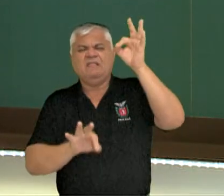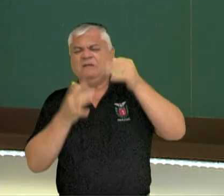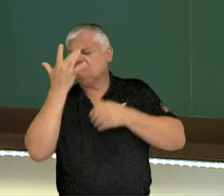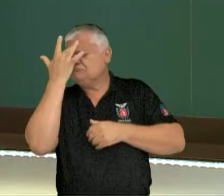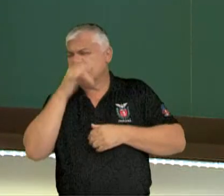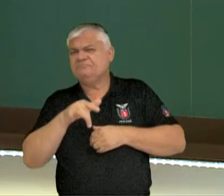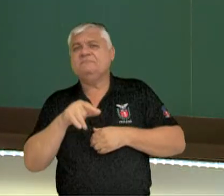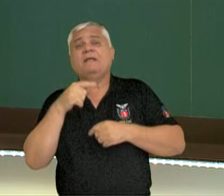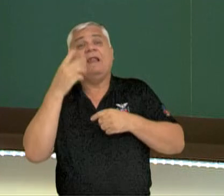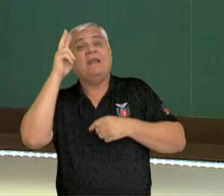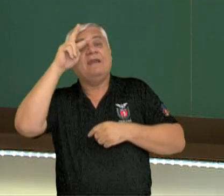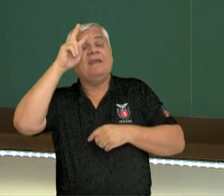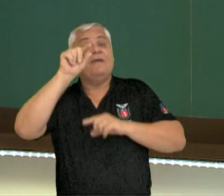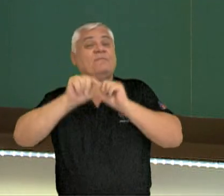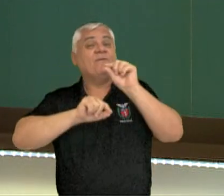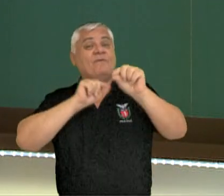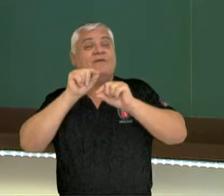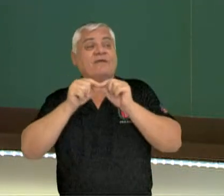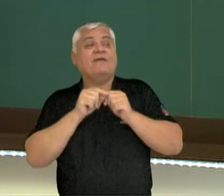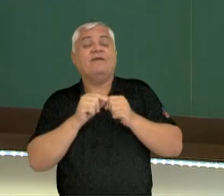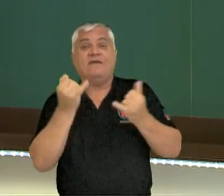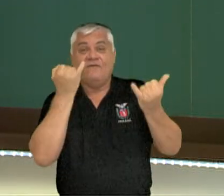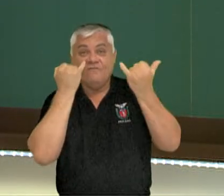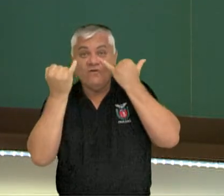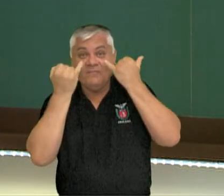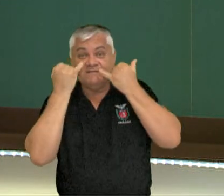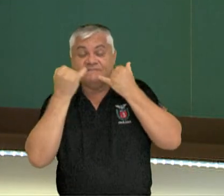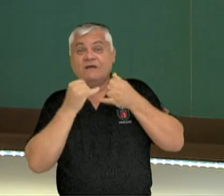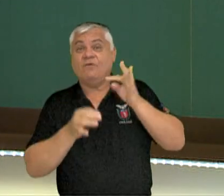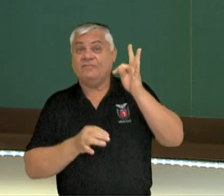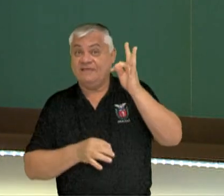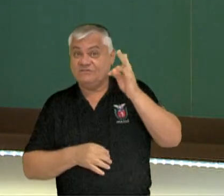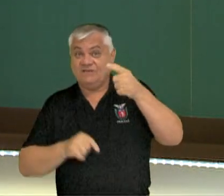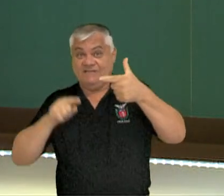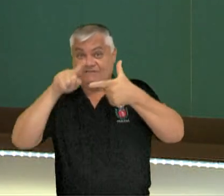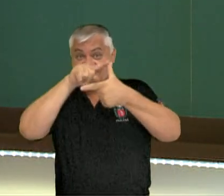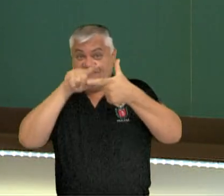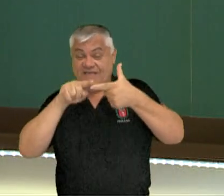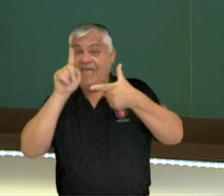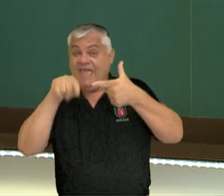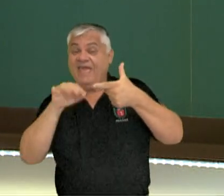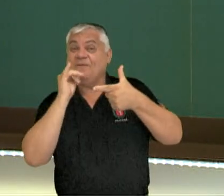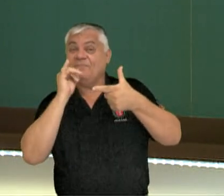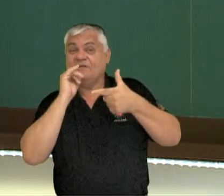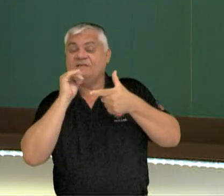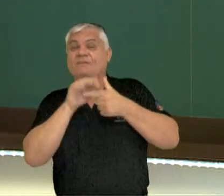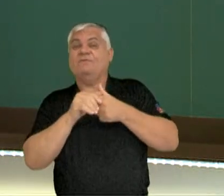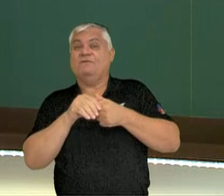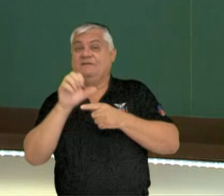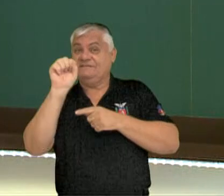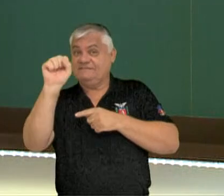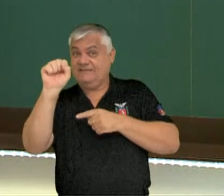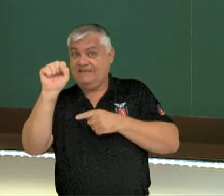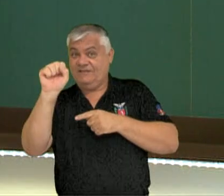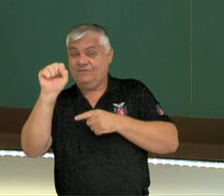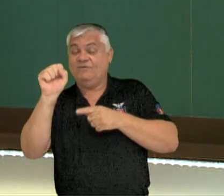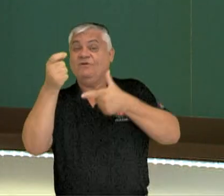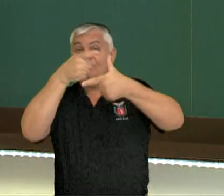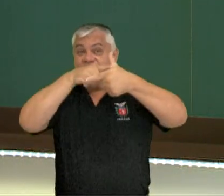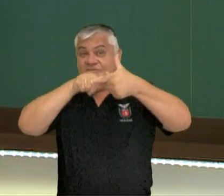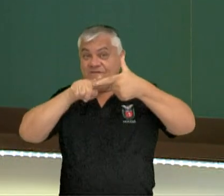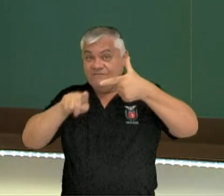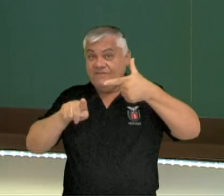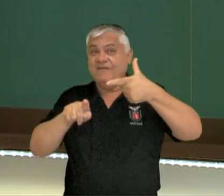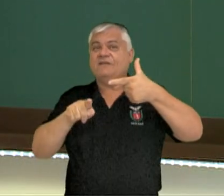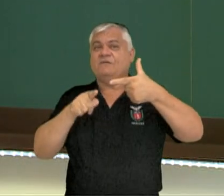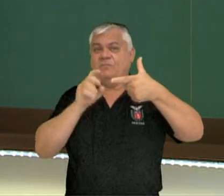você deve se lembrar da informação de que tangente de um ângulo é o seno desse ângulo dividido pelo